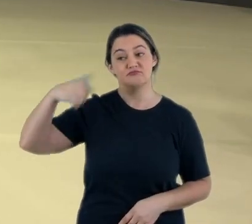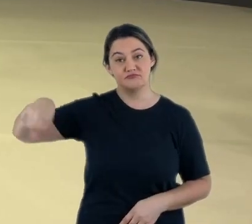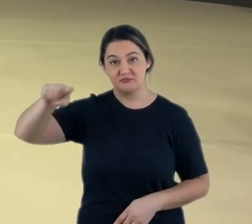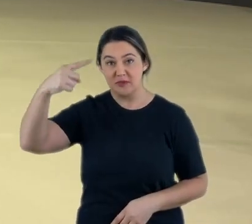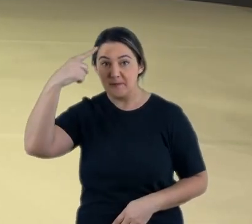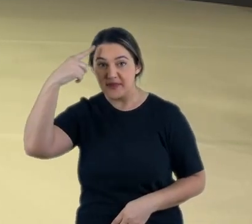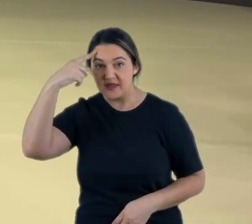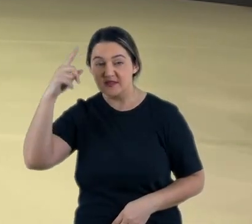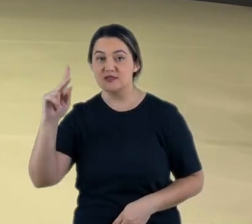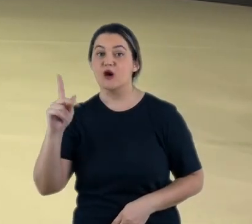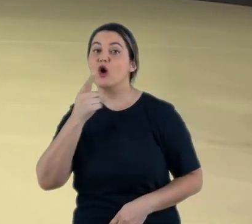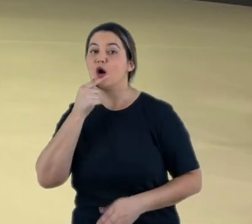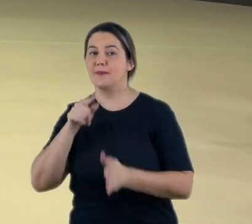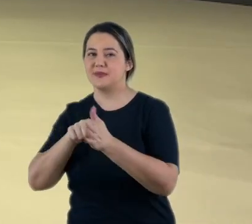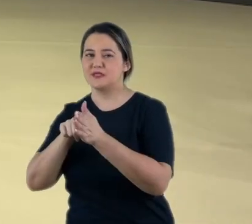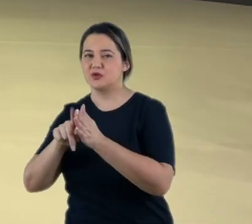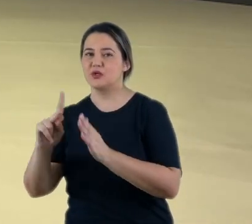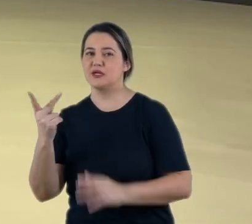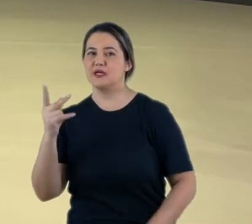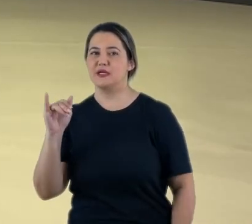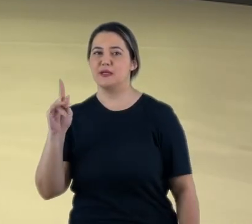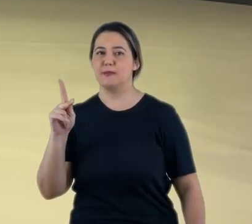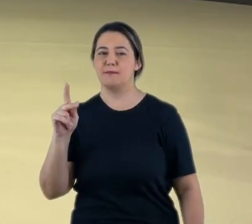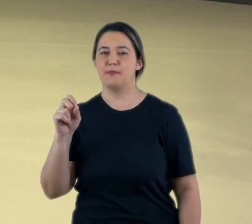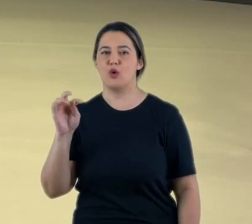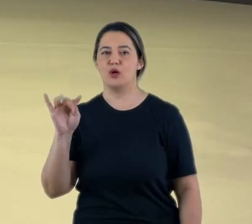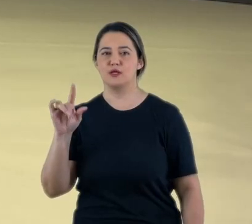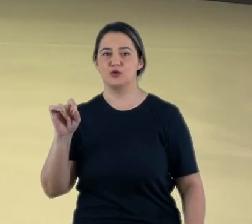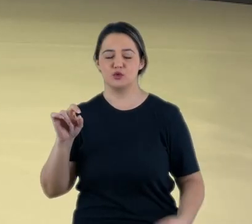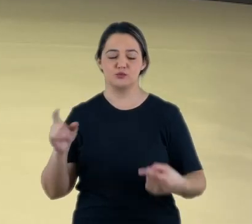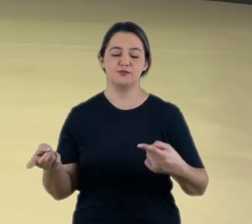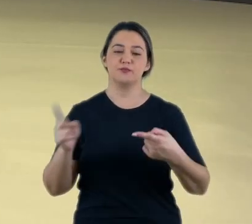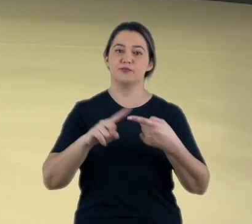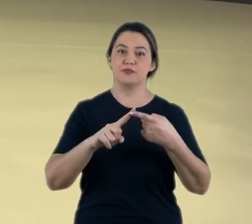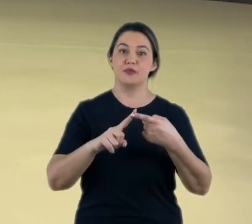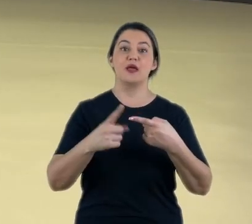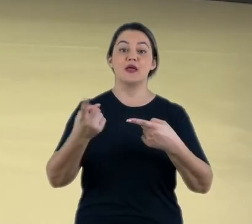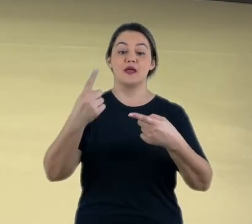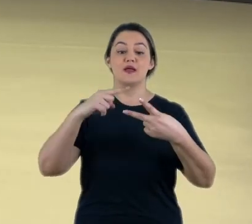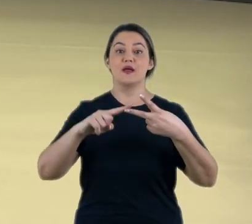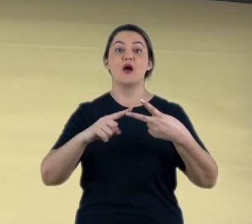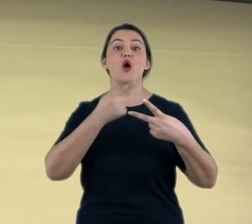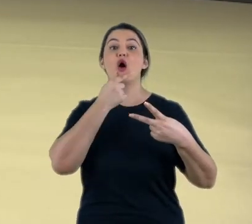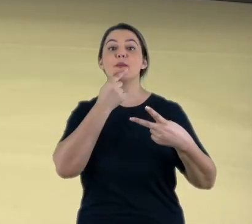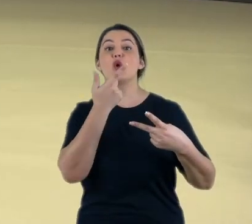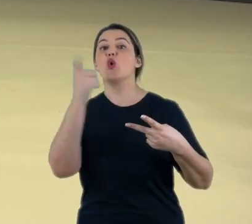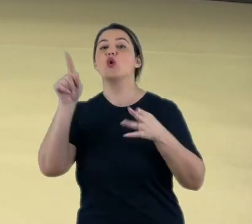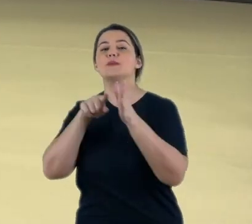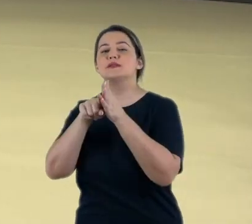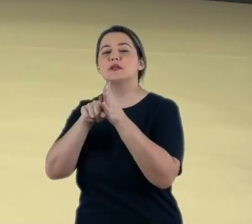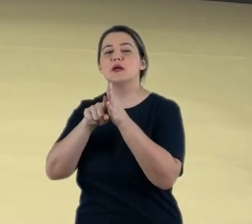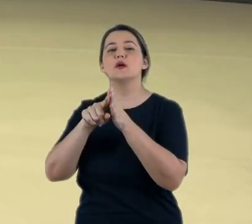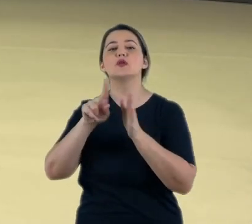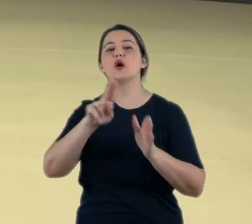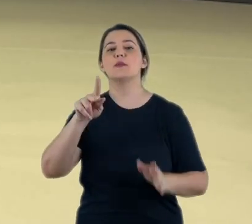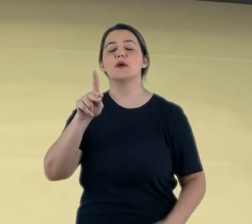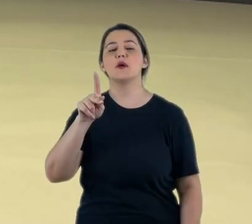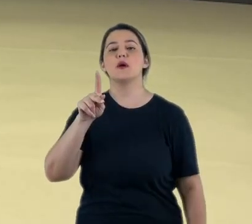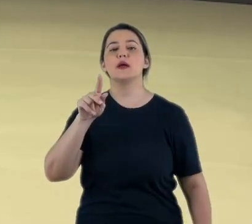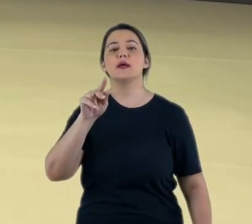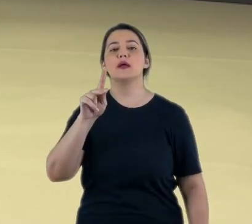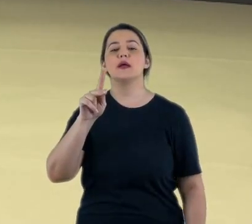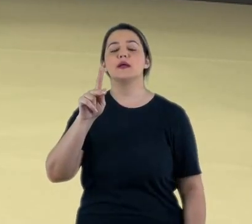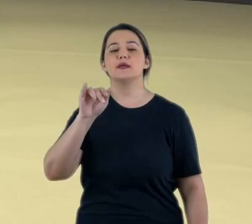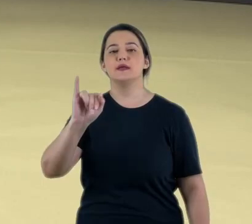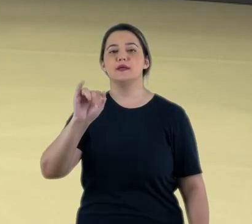escrever o comentário dele de Irineu de Lyon, que, por sua vez, pegou a mesma informação de